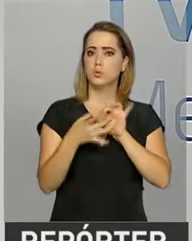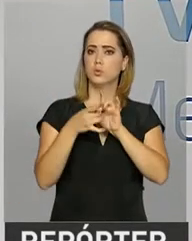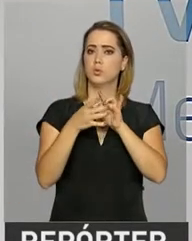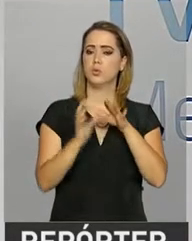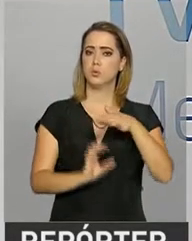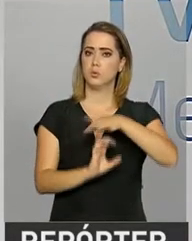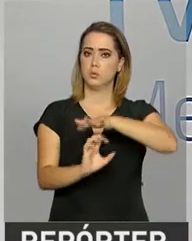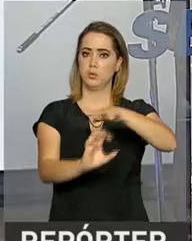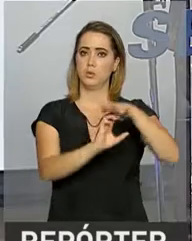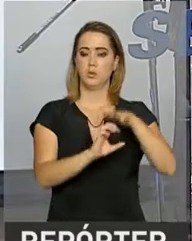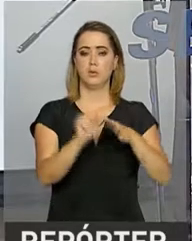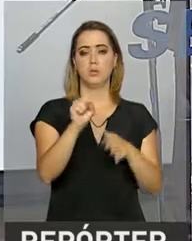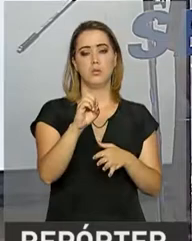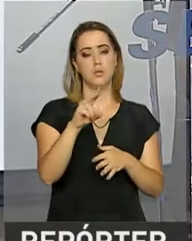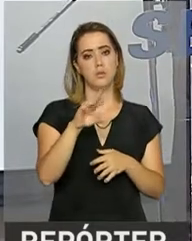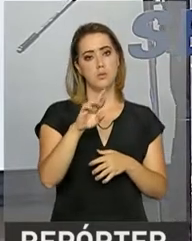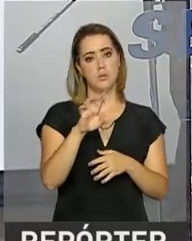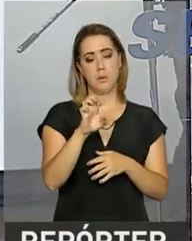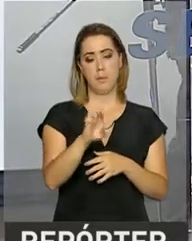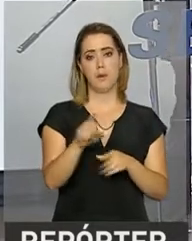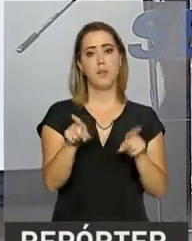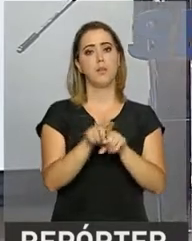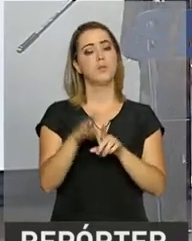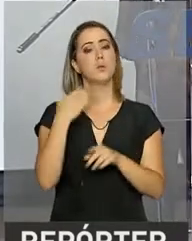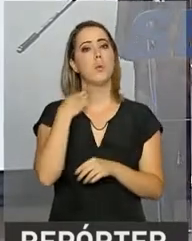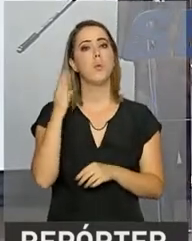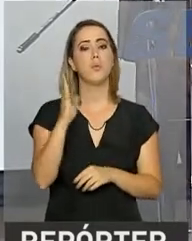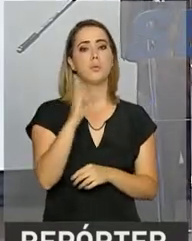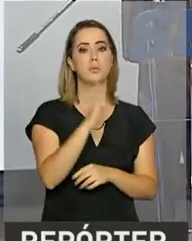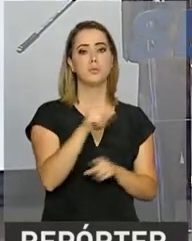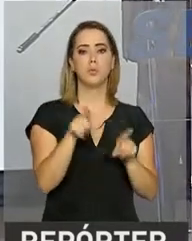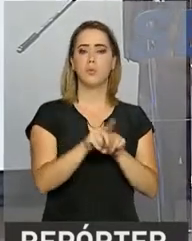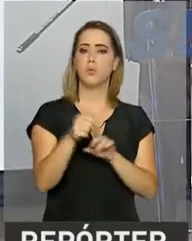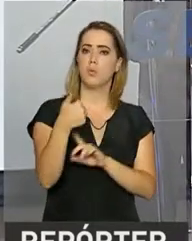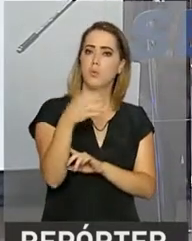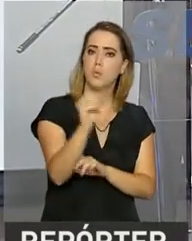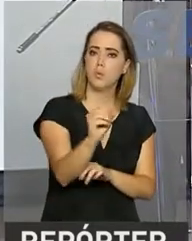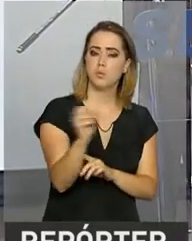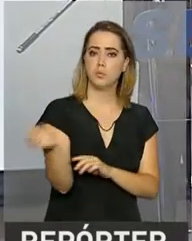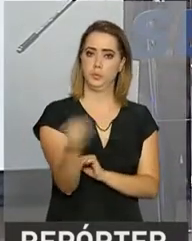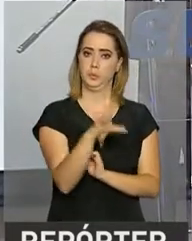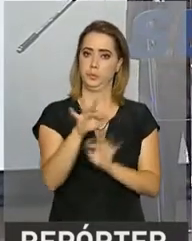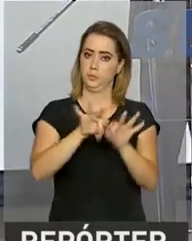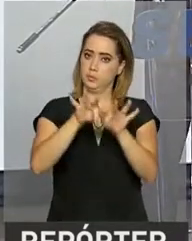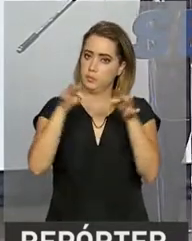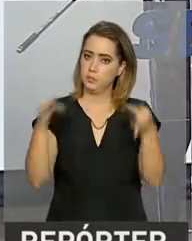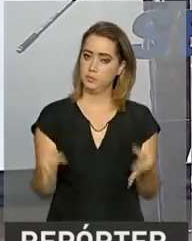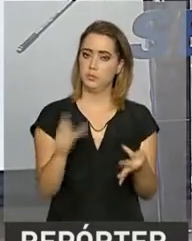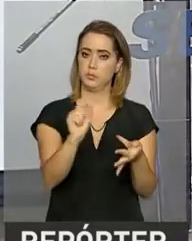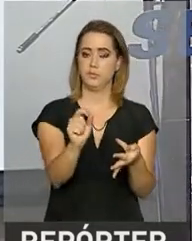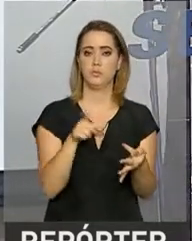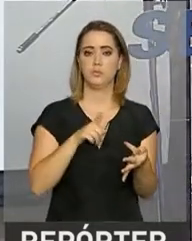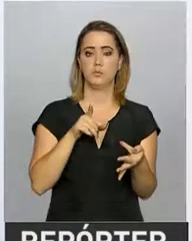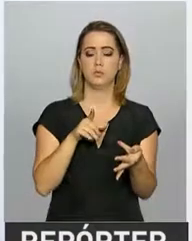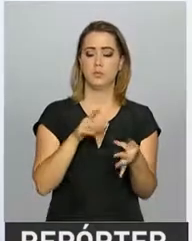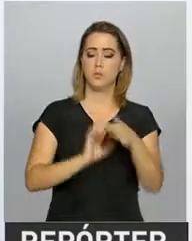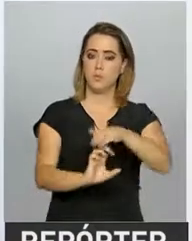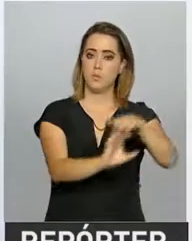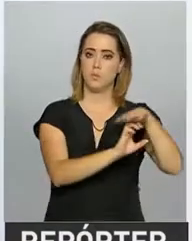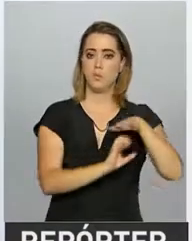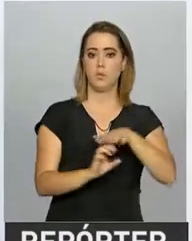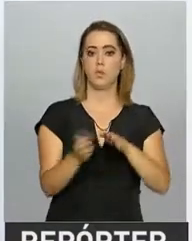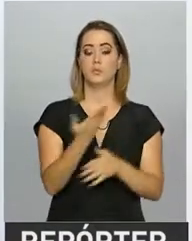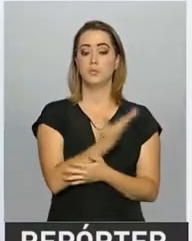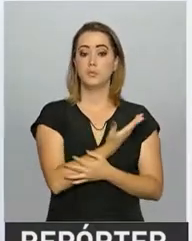Sebrae e o Banco do Brasil. 10 sistemas serão desenvolvidos ou aprimorados para simplificar a gestão das empresas. Nas